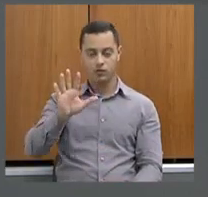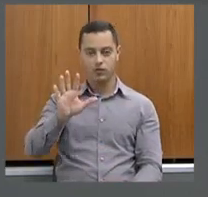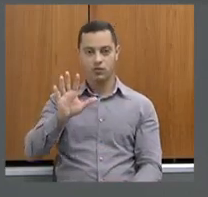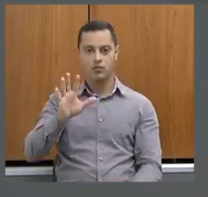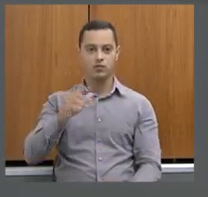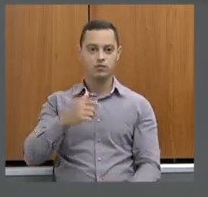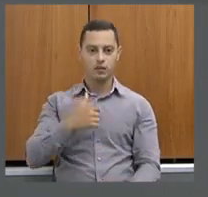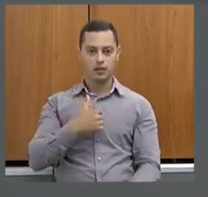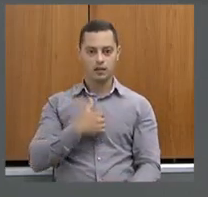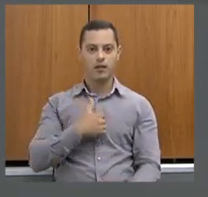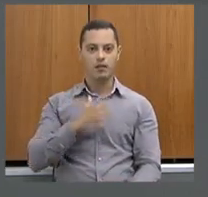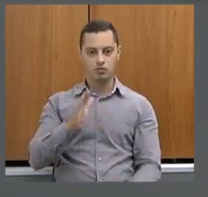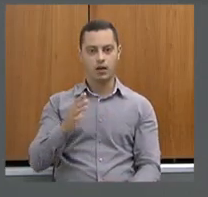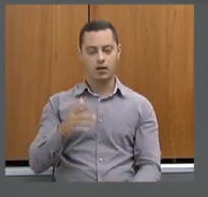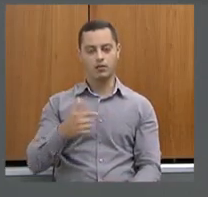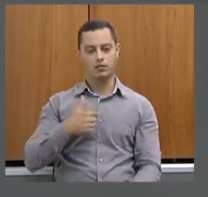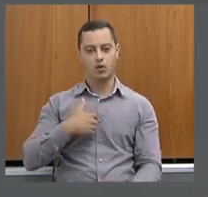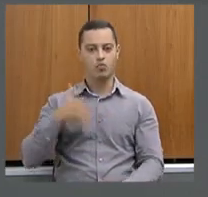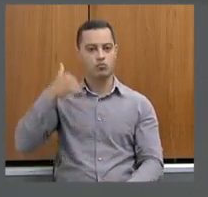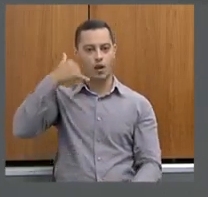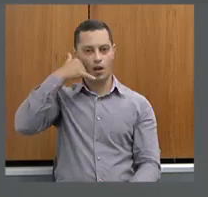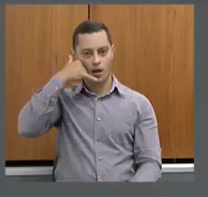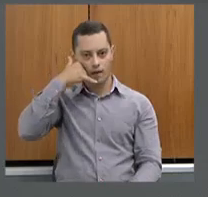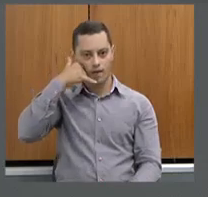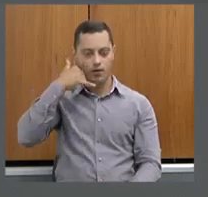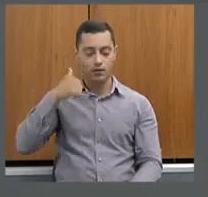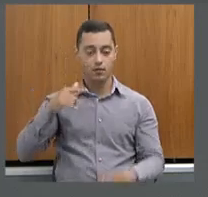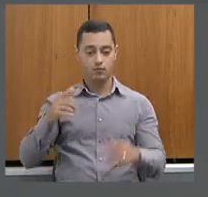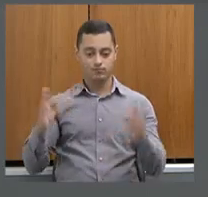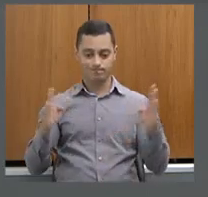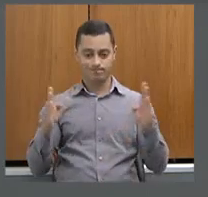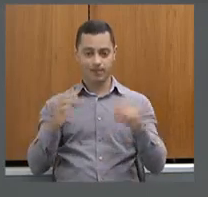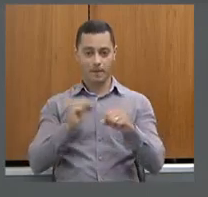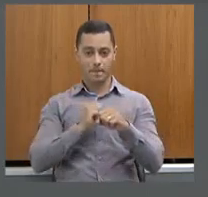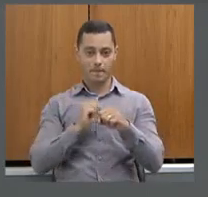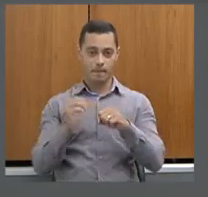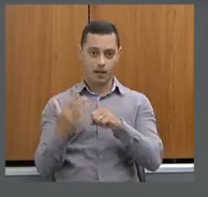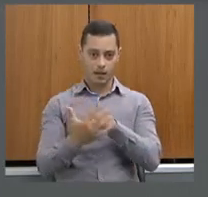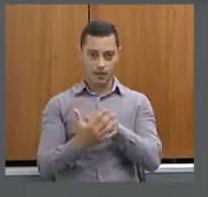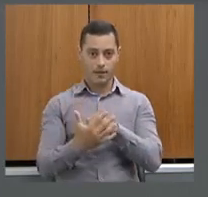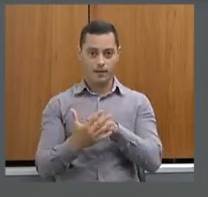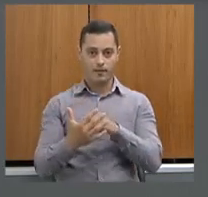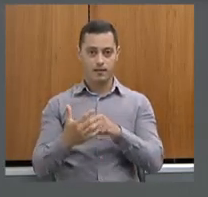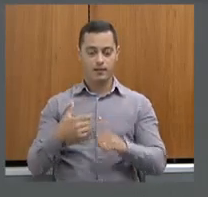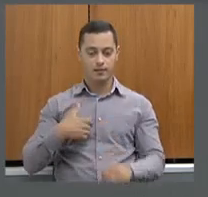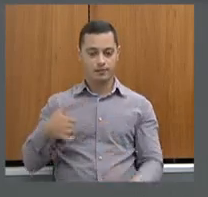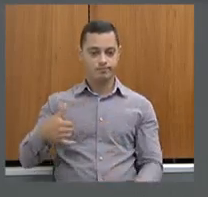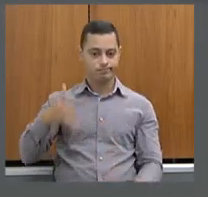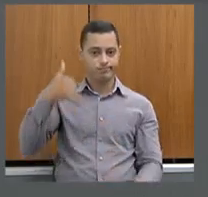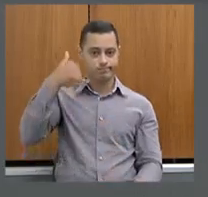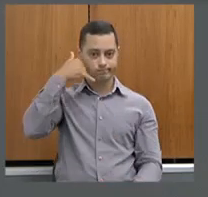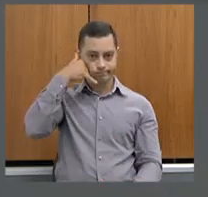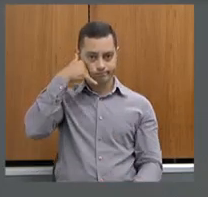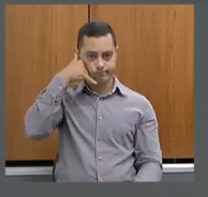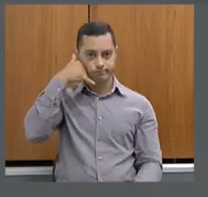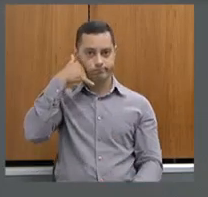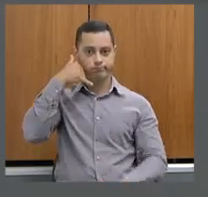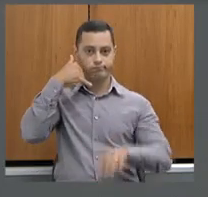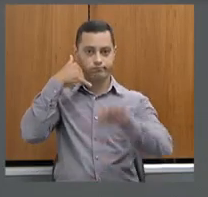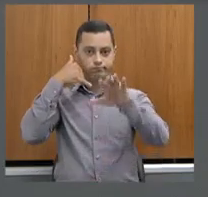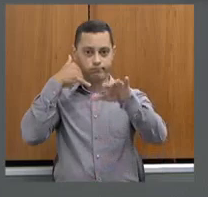que eu mesmo já peguei o telefone né dessa pandemia né e solicitei é